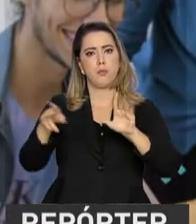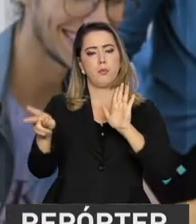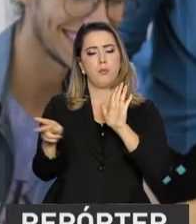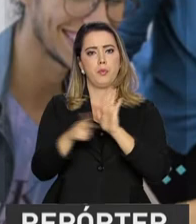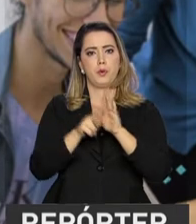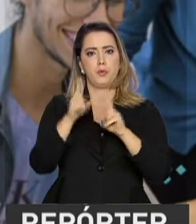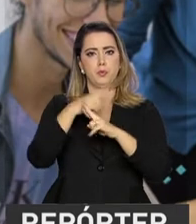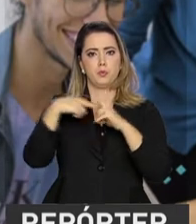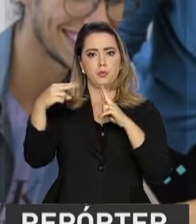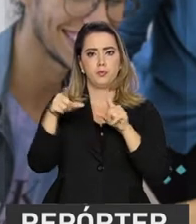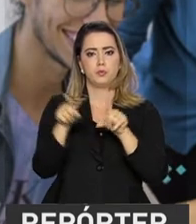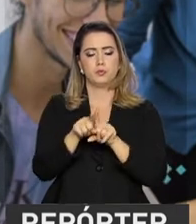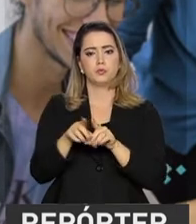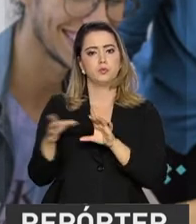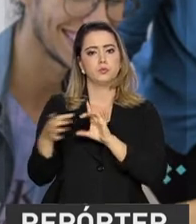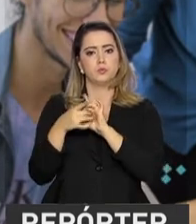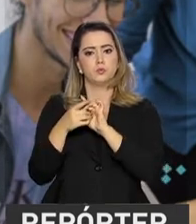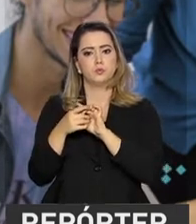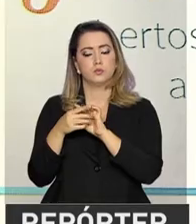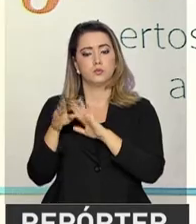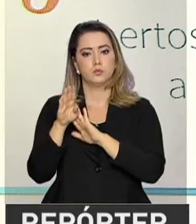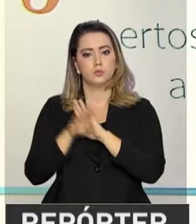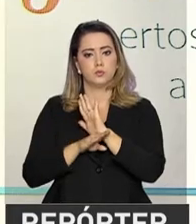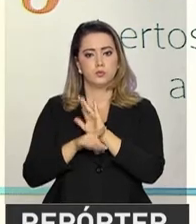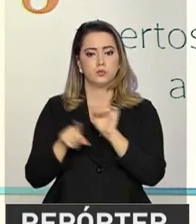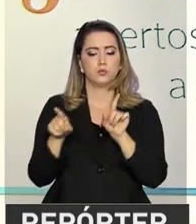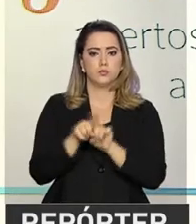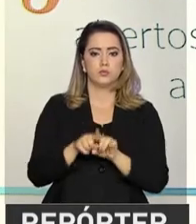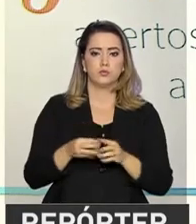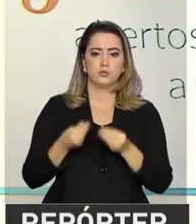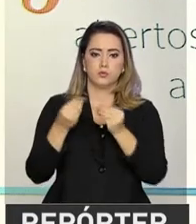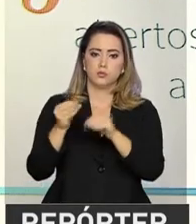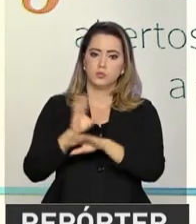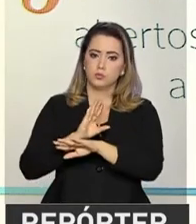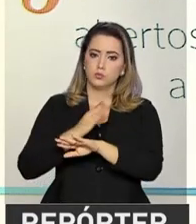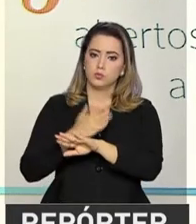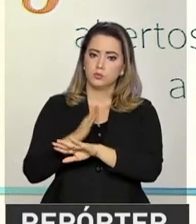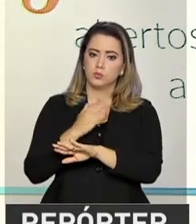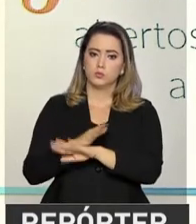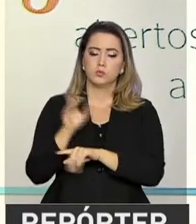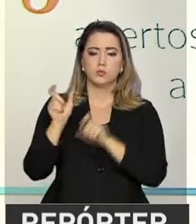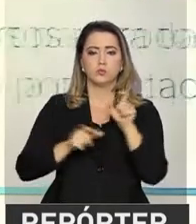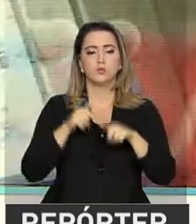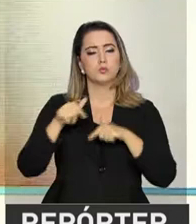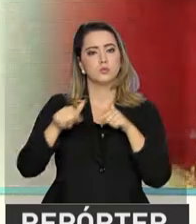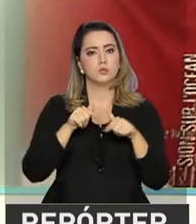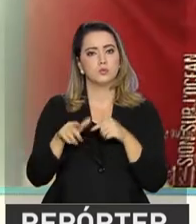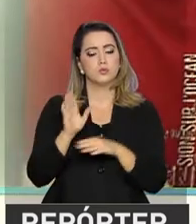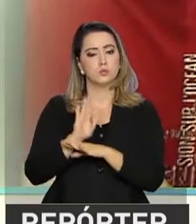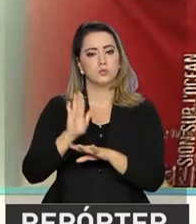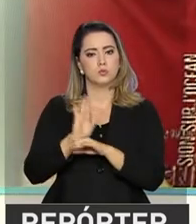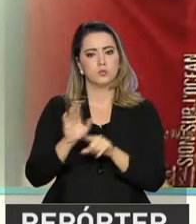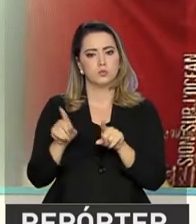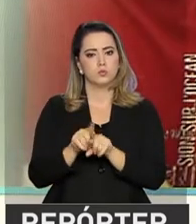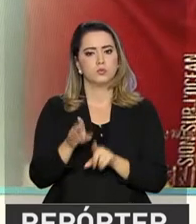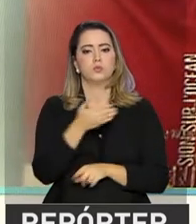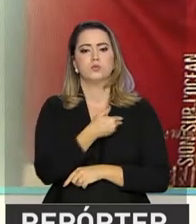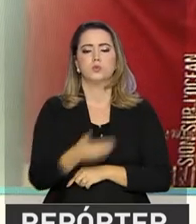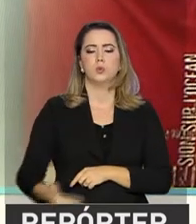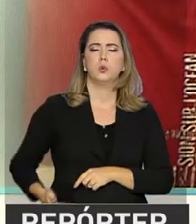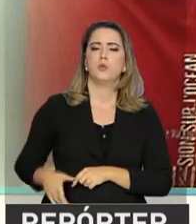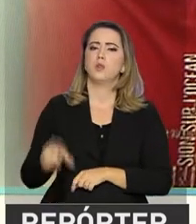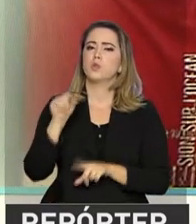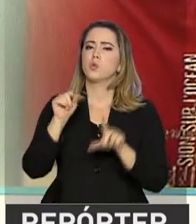de brasília parceiro do projeto além de garantir a formação aos trabalhadores o projeto vai ajudar o governo a